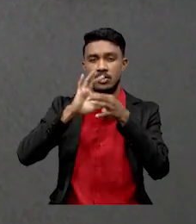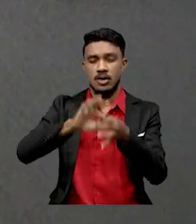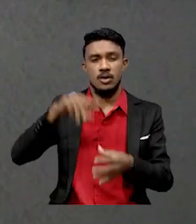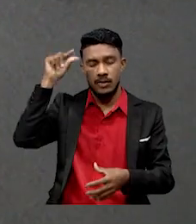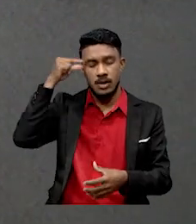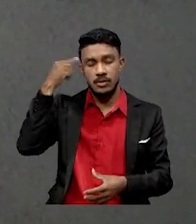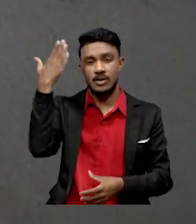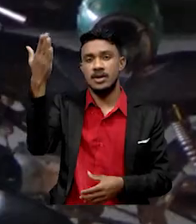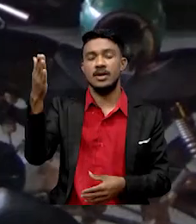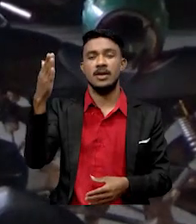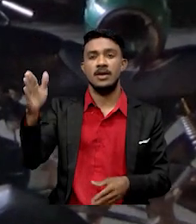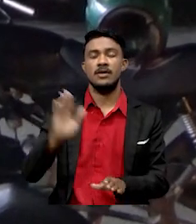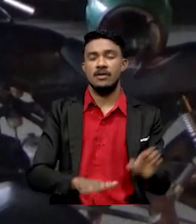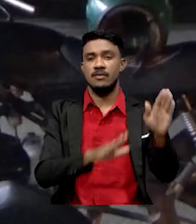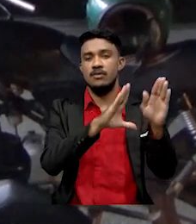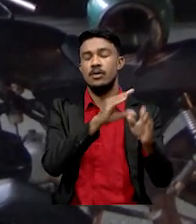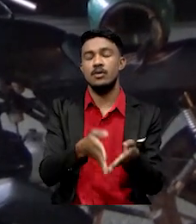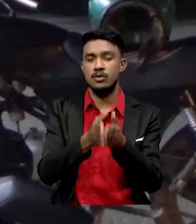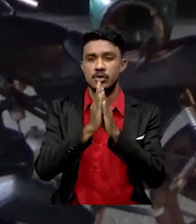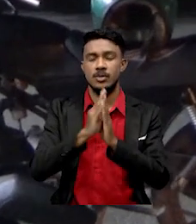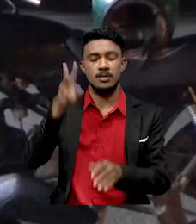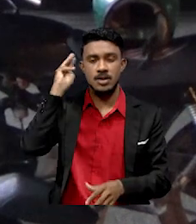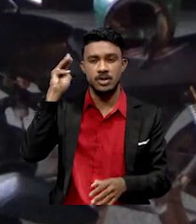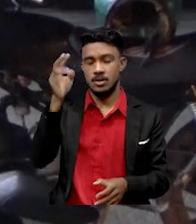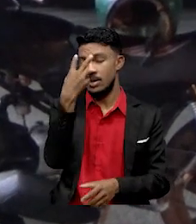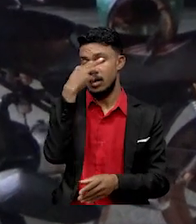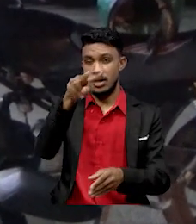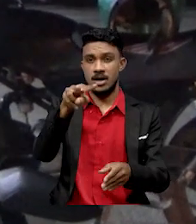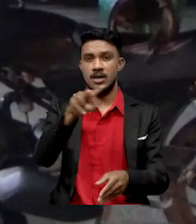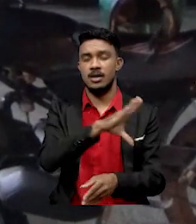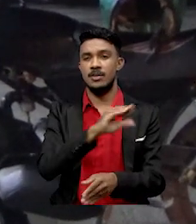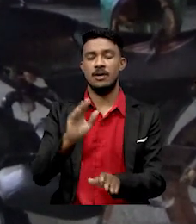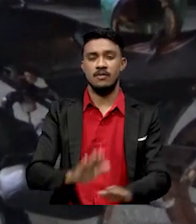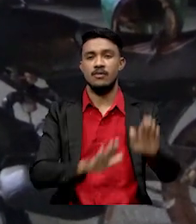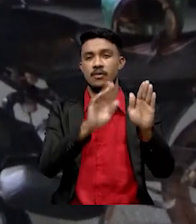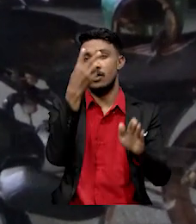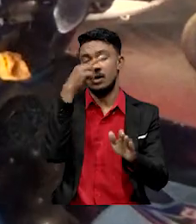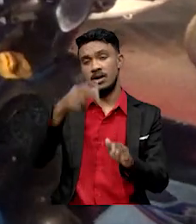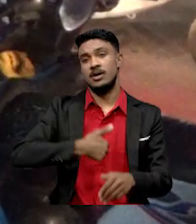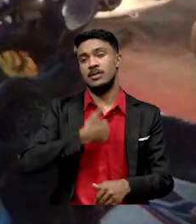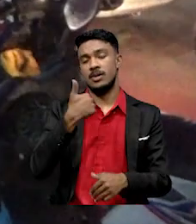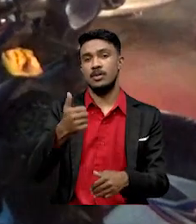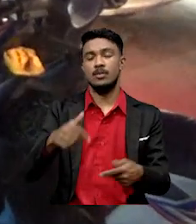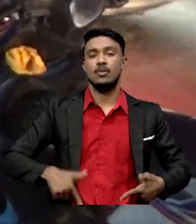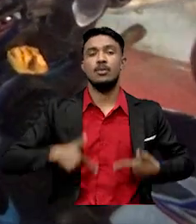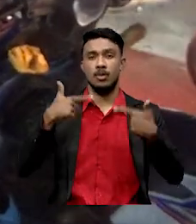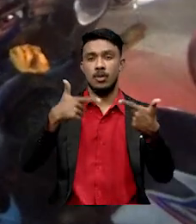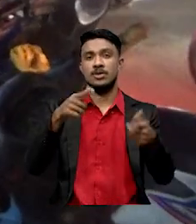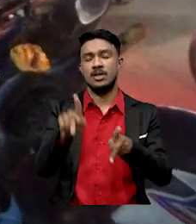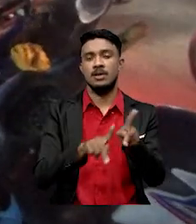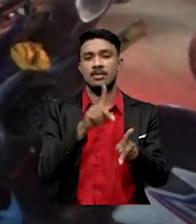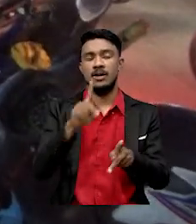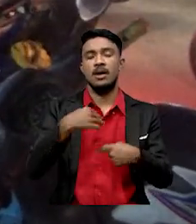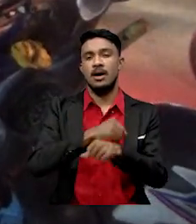base, exige para ministério competente a tu tum direita para terreno onde a raça e condição moris povunian. Cria